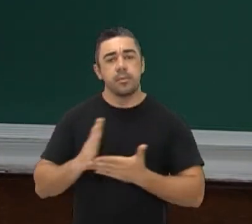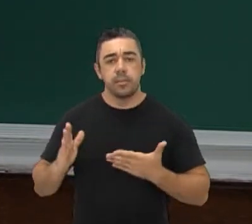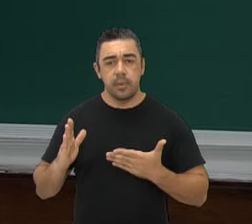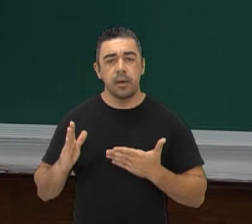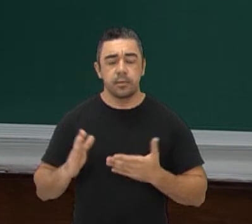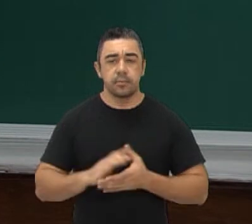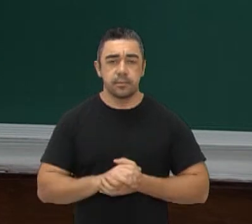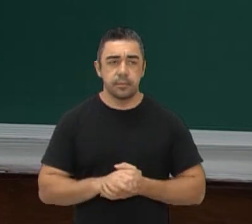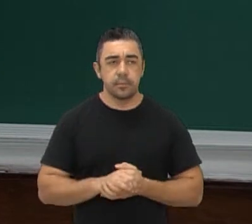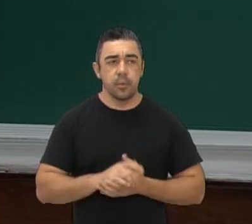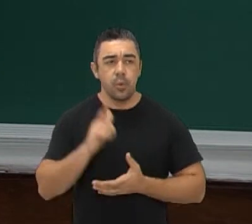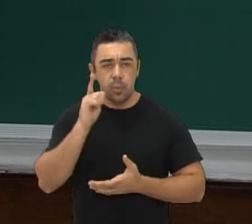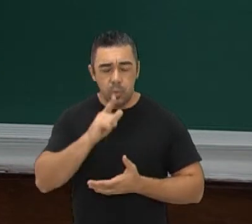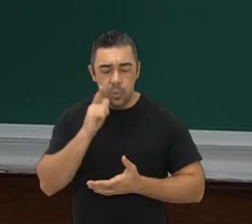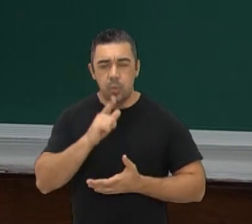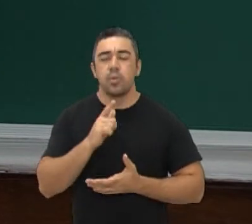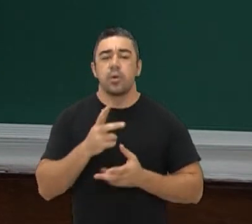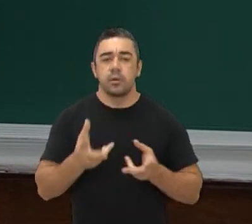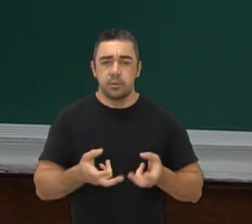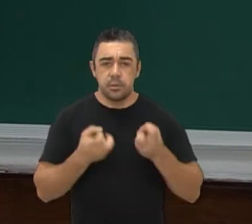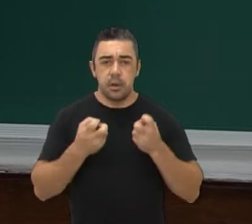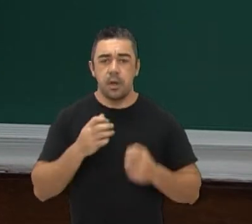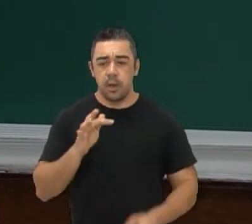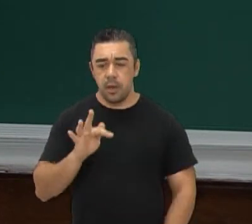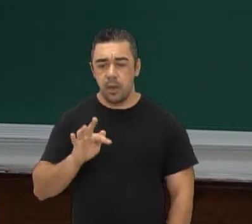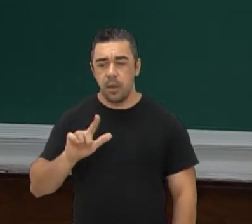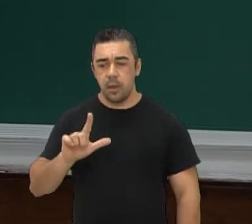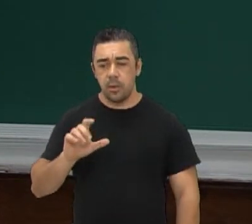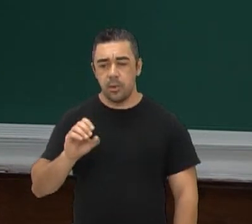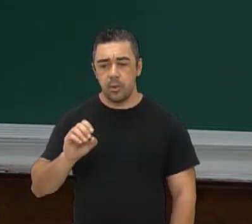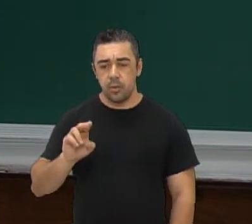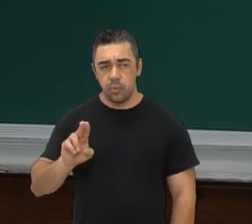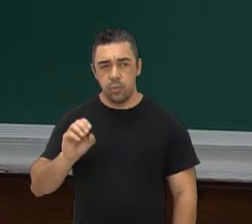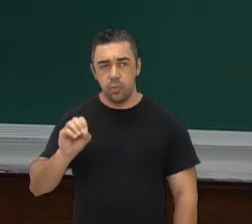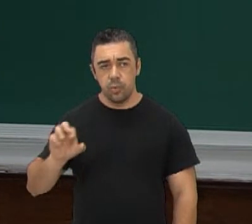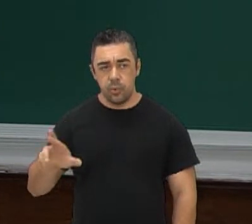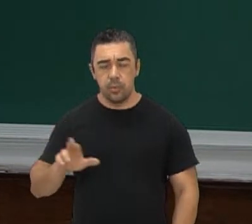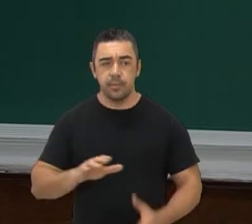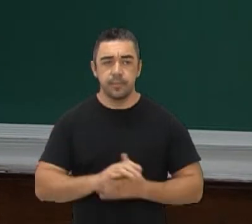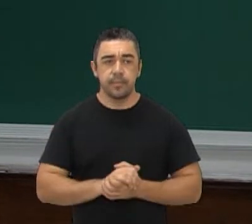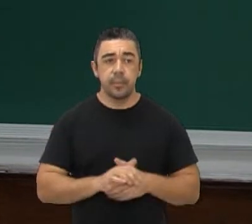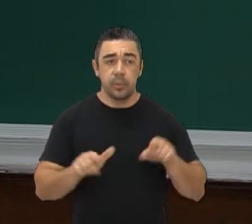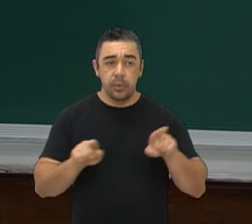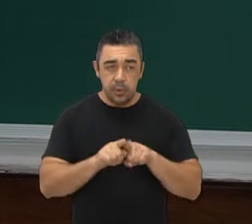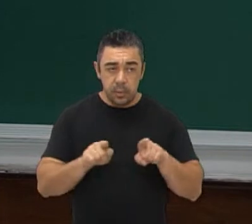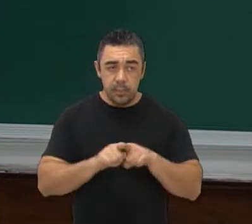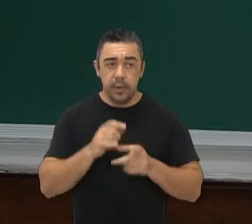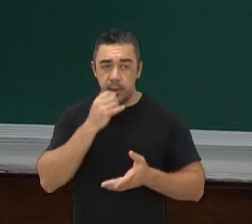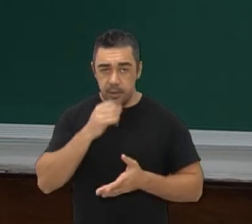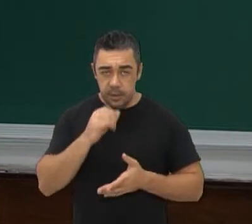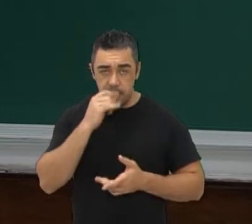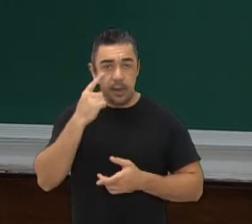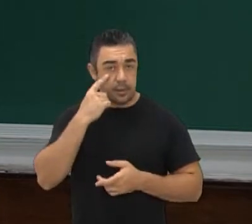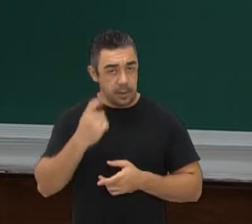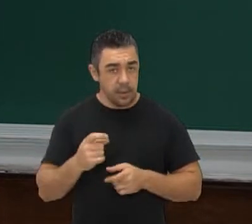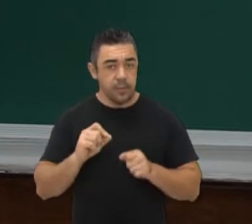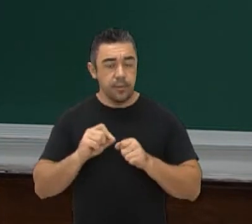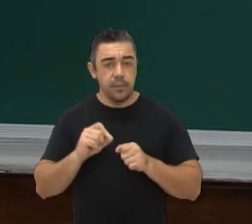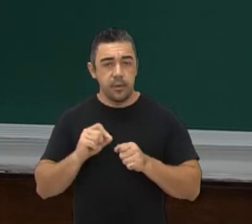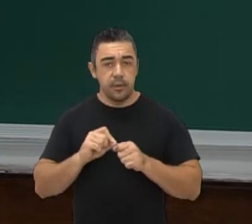substância se separa e a gente consegue ter o flúor puro através desse processo. Também a eletrólise é interessante